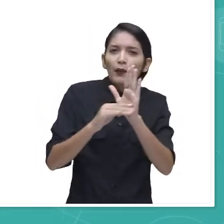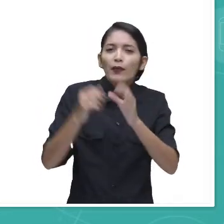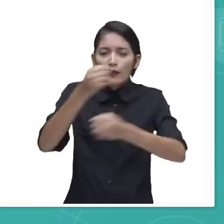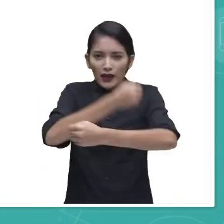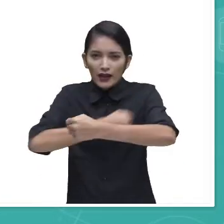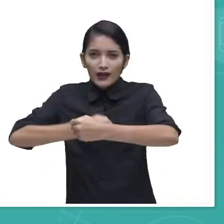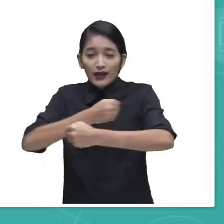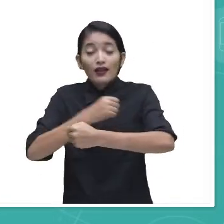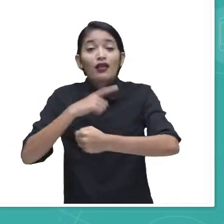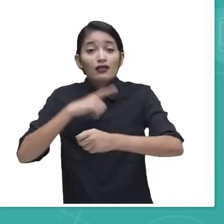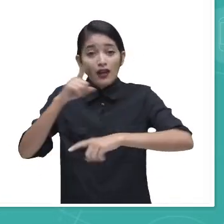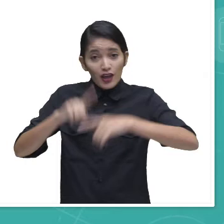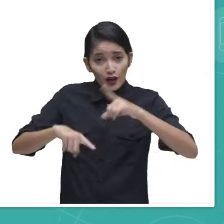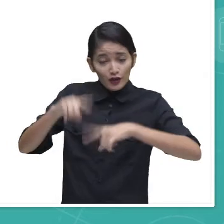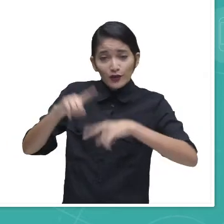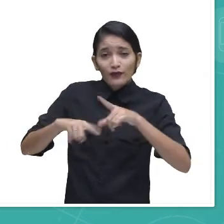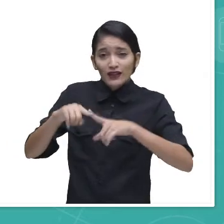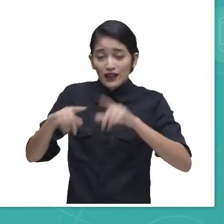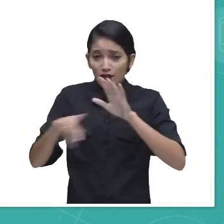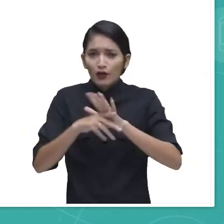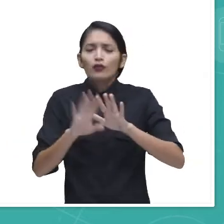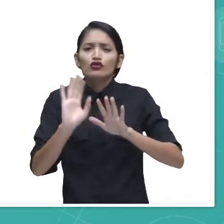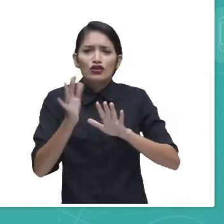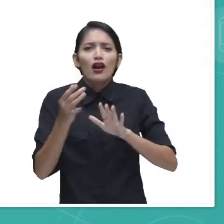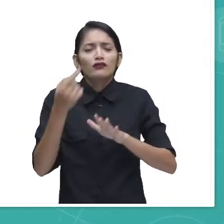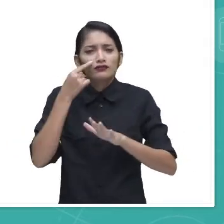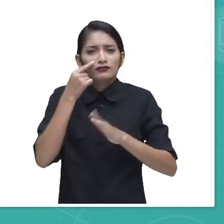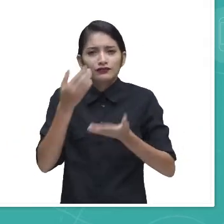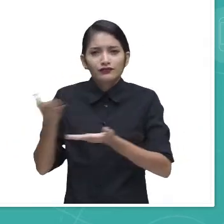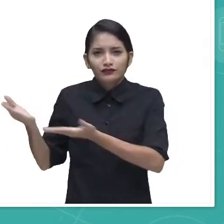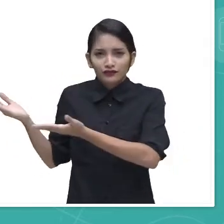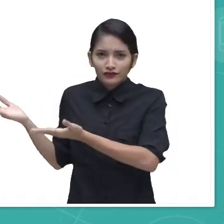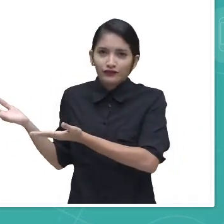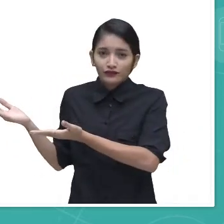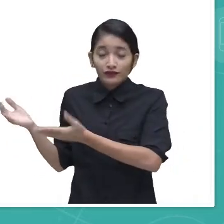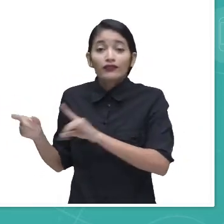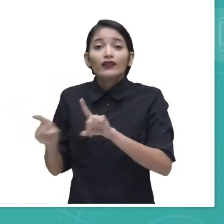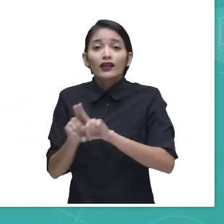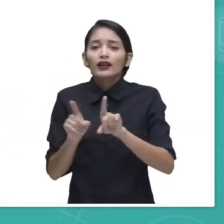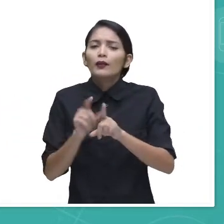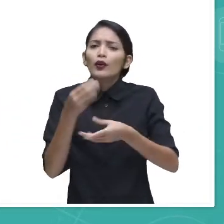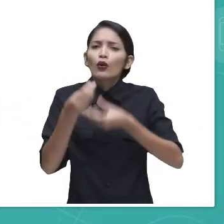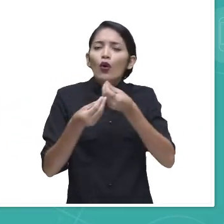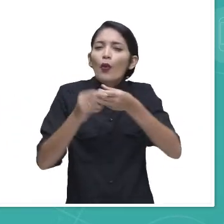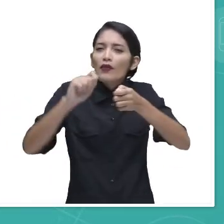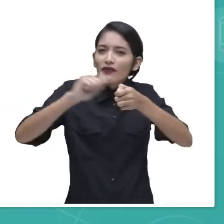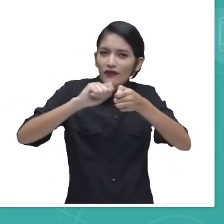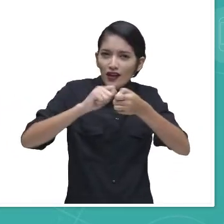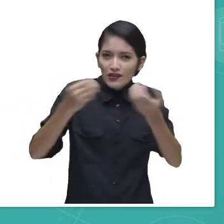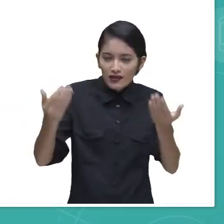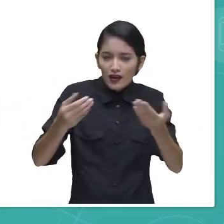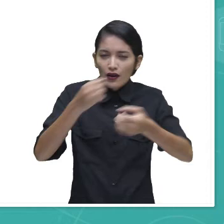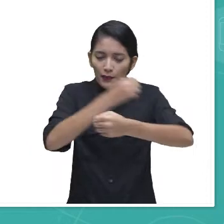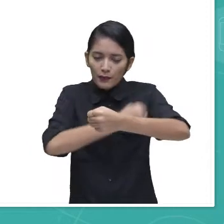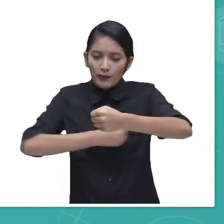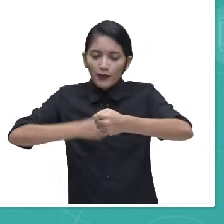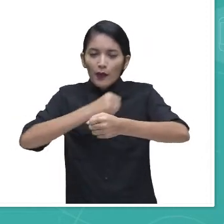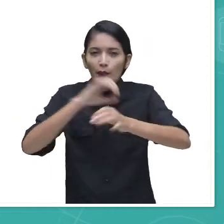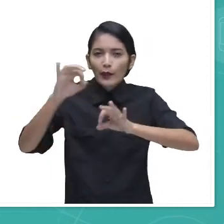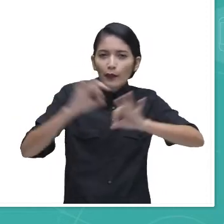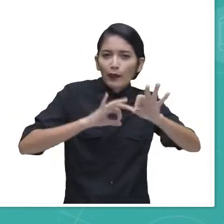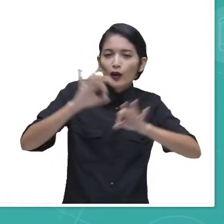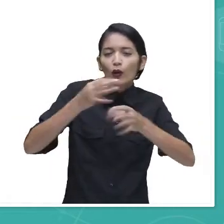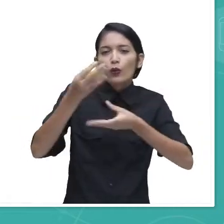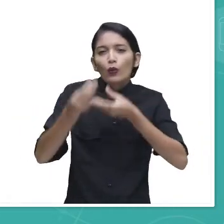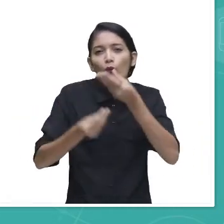os ingredientes aí da receita, como vocês estão vendo. Nós temos também o modo de fazer dessa receita, né? A maneira